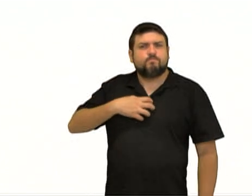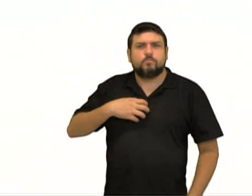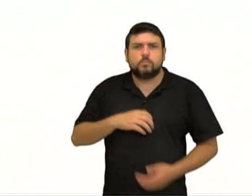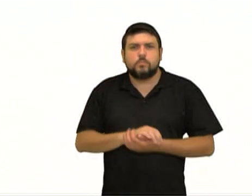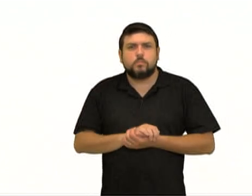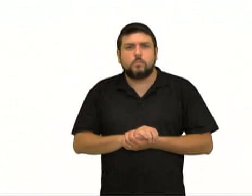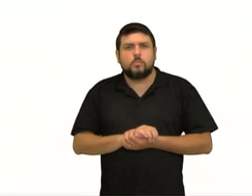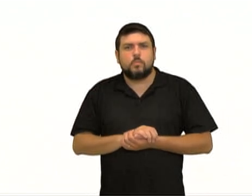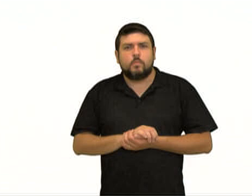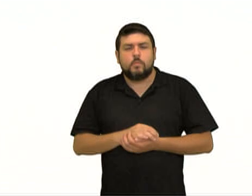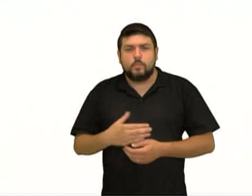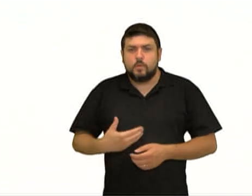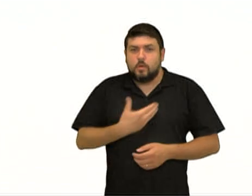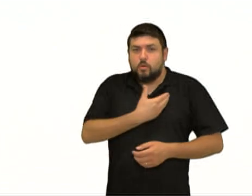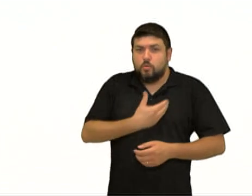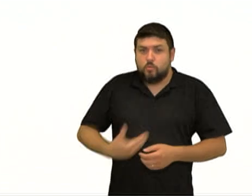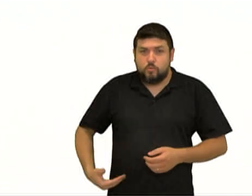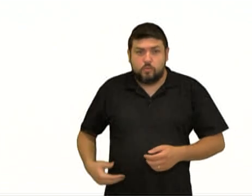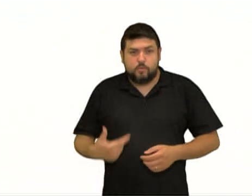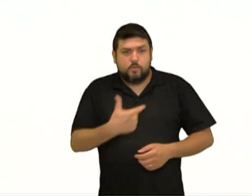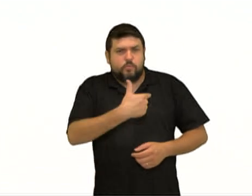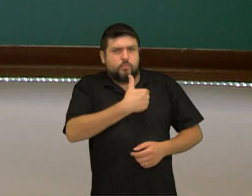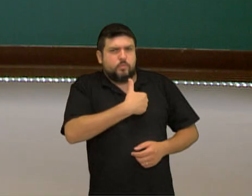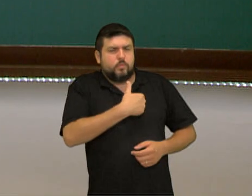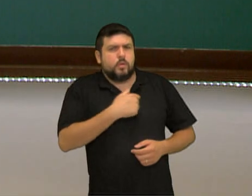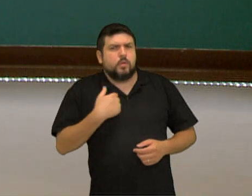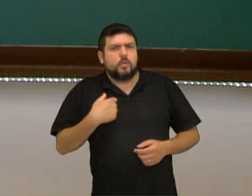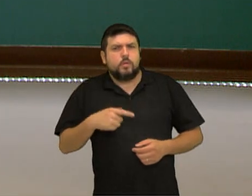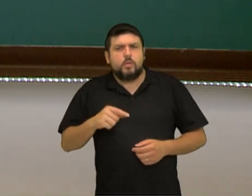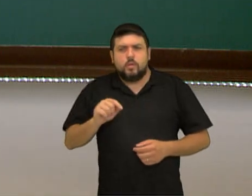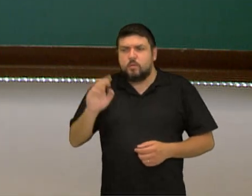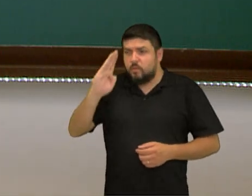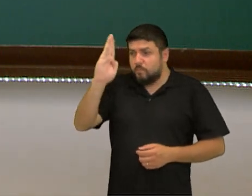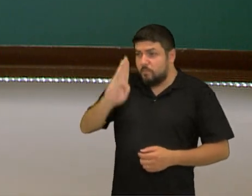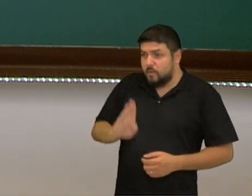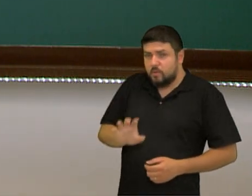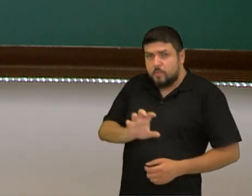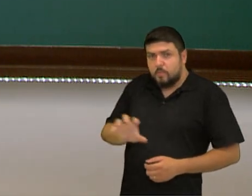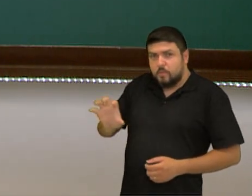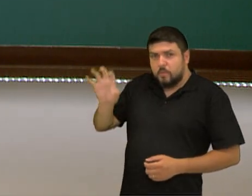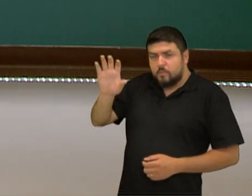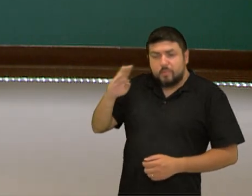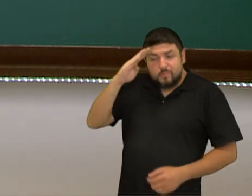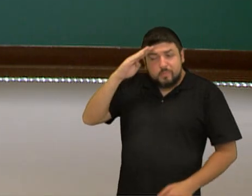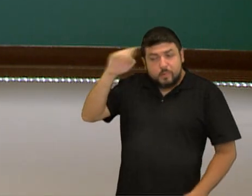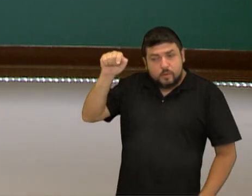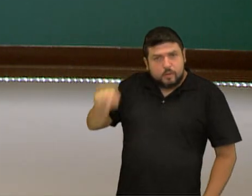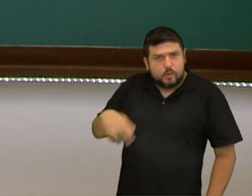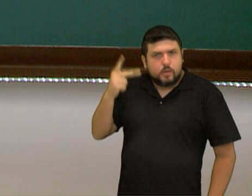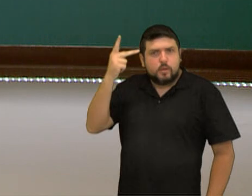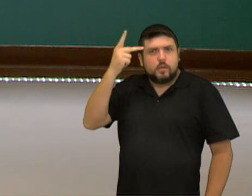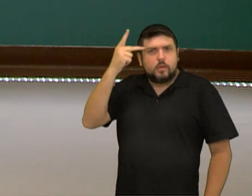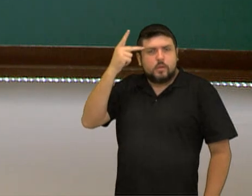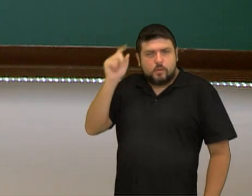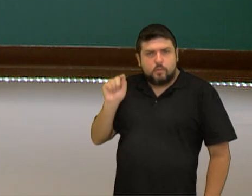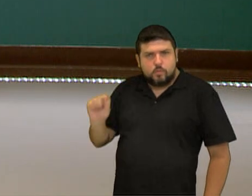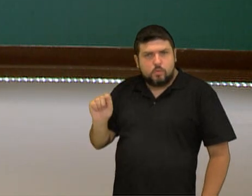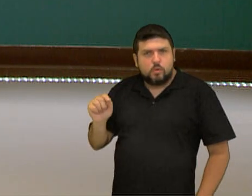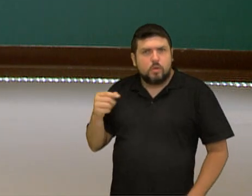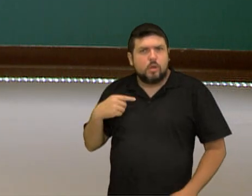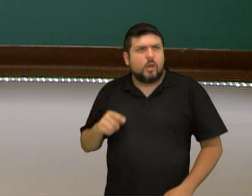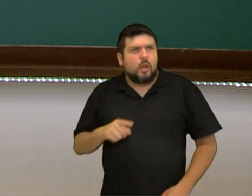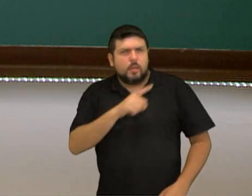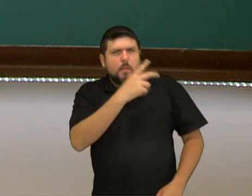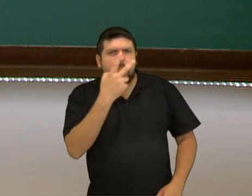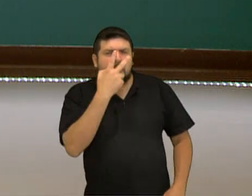governo provisório era acusado, então, em várias partes do Brasil, e principalmente em São Paulo, de ser uma